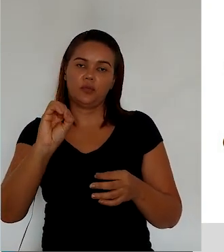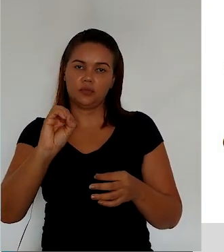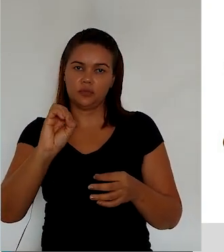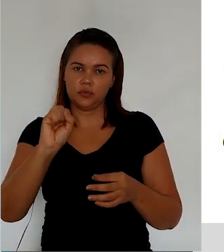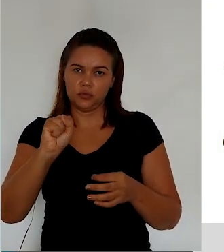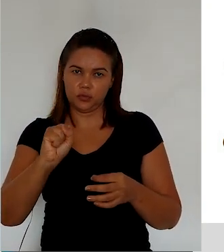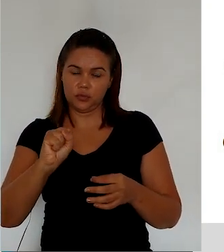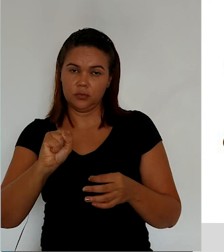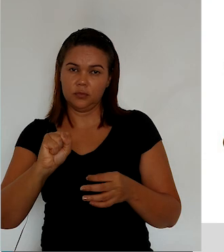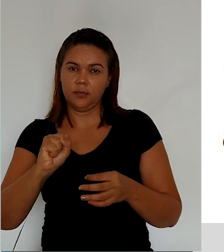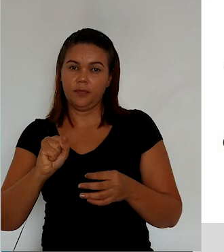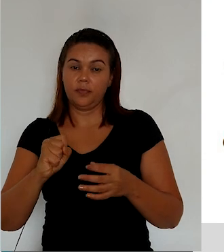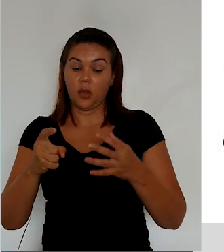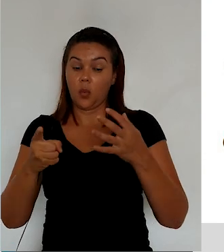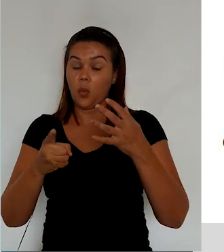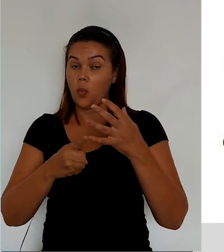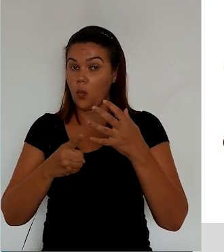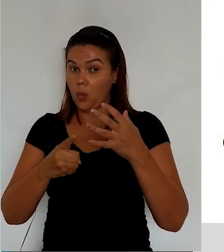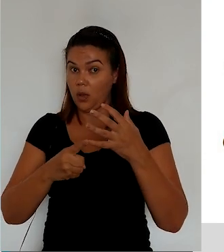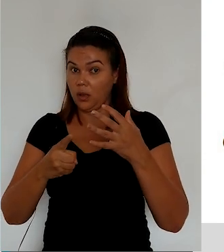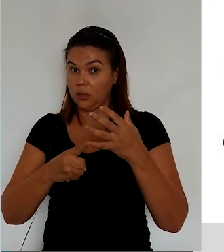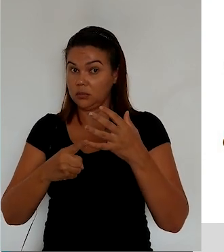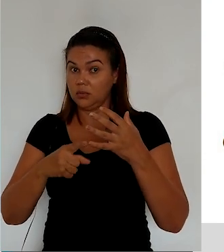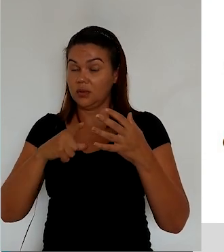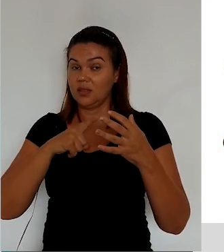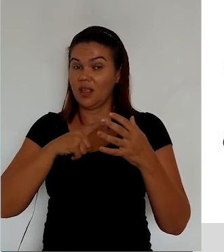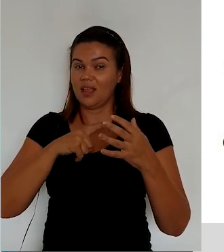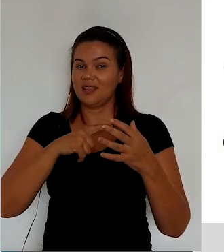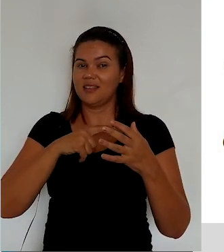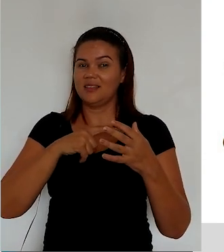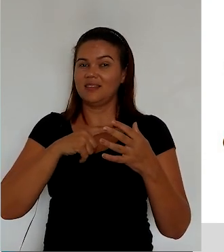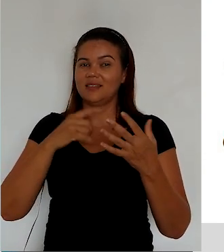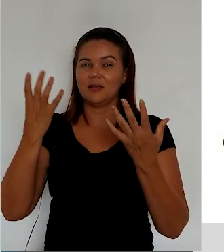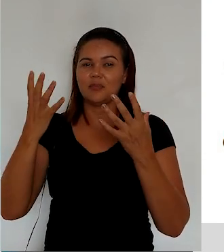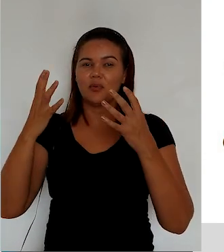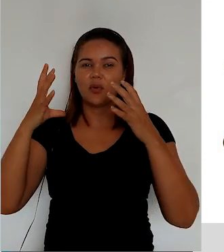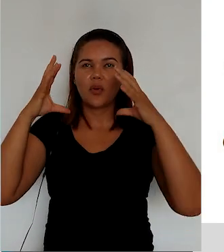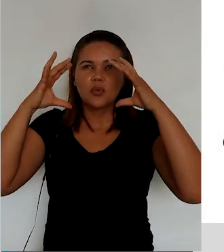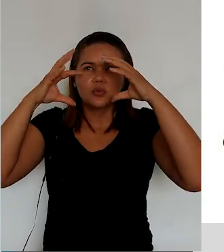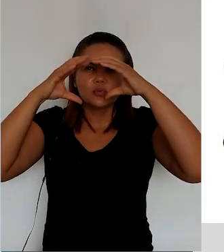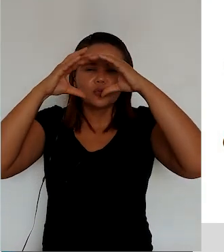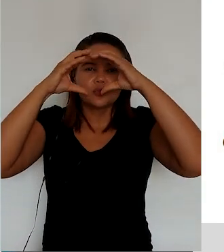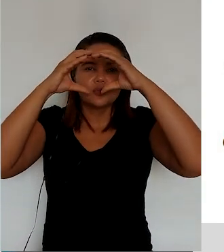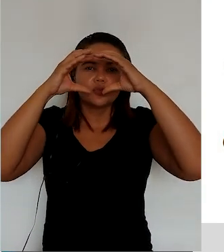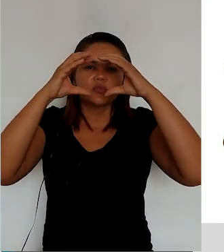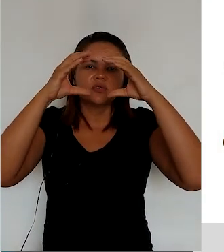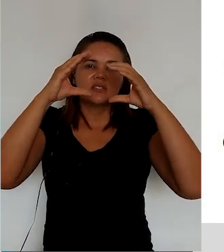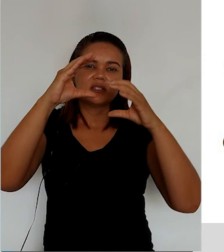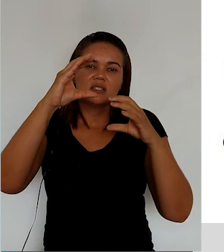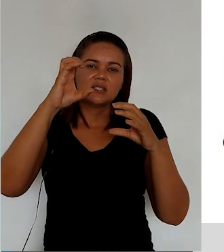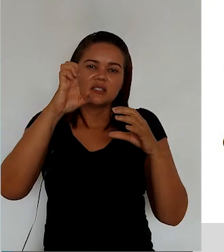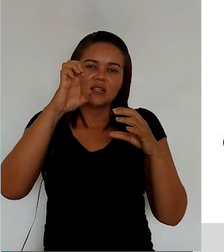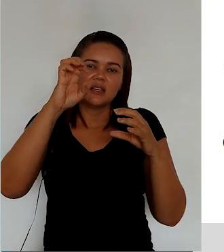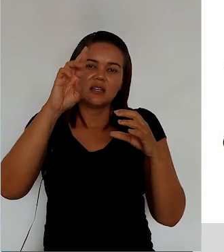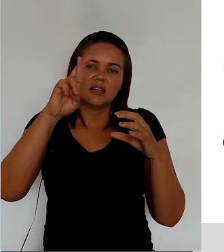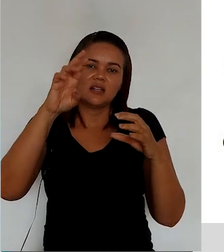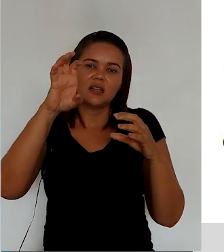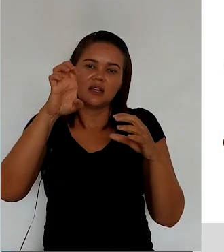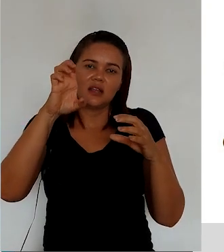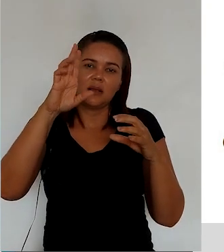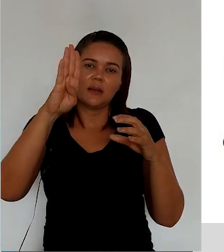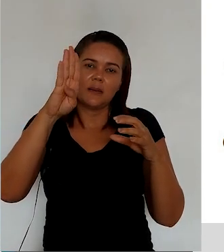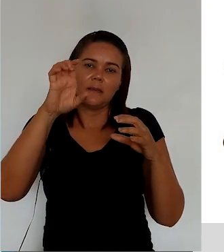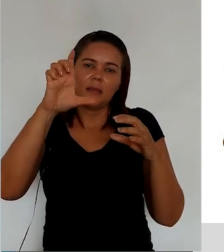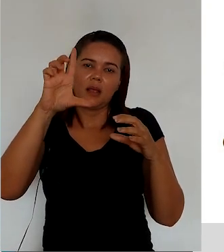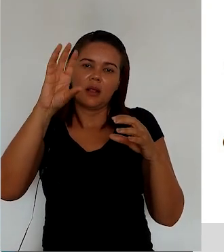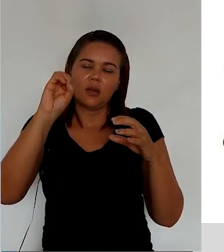O quarto ventrículo é encontrado entre o cerebelo e a ponte.